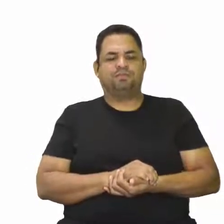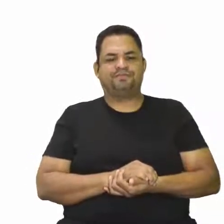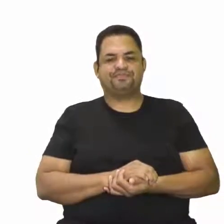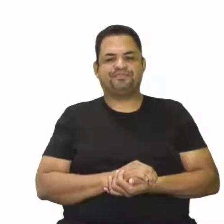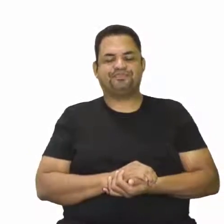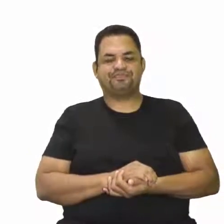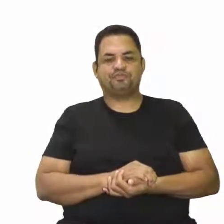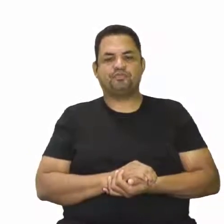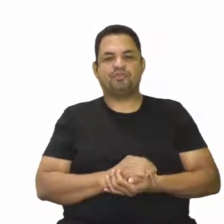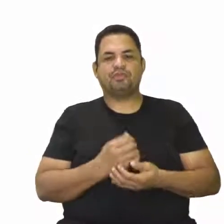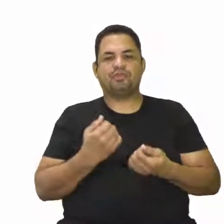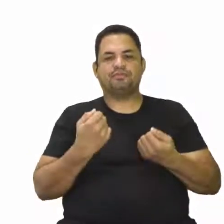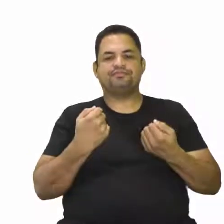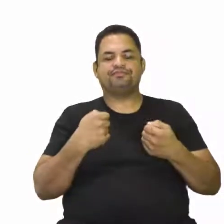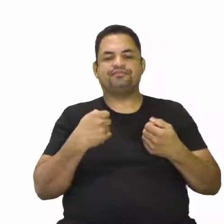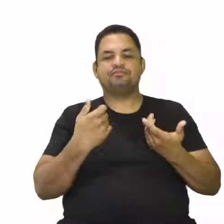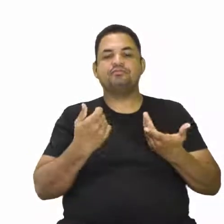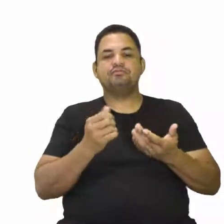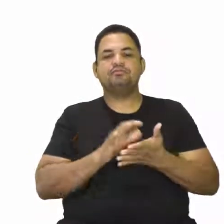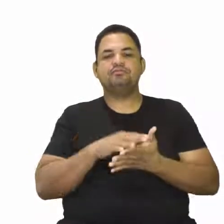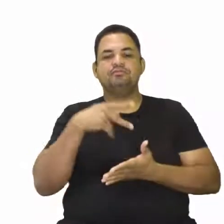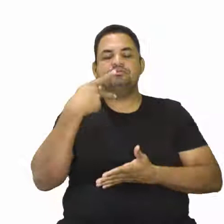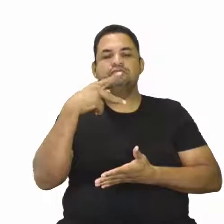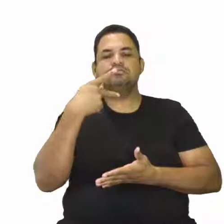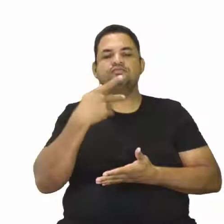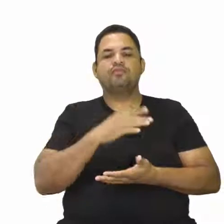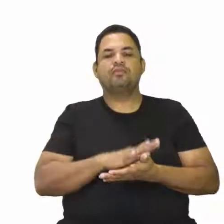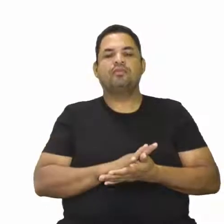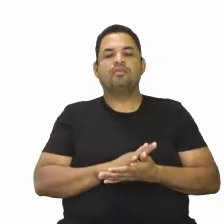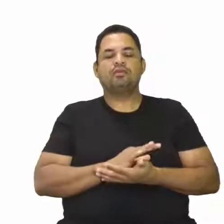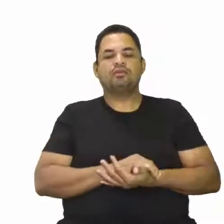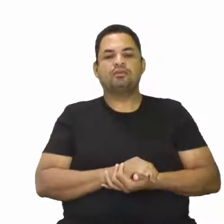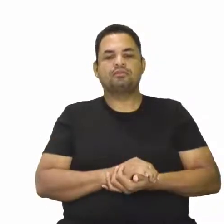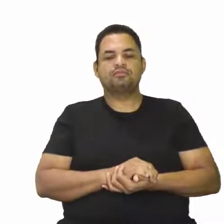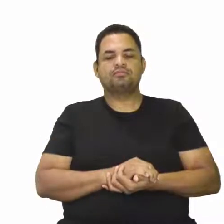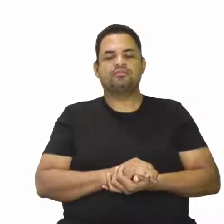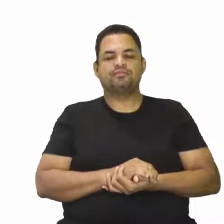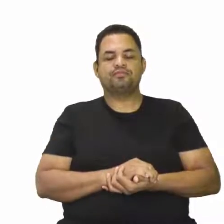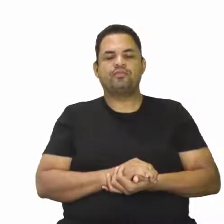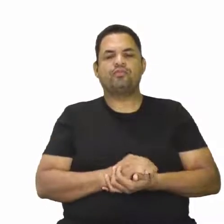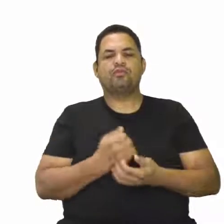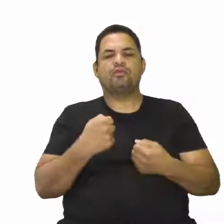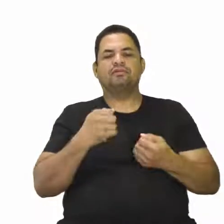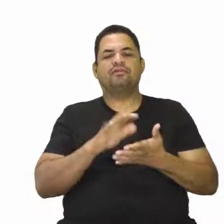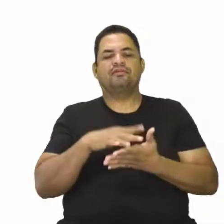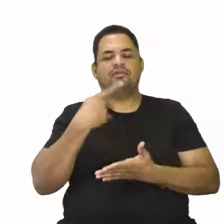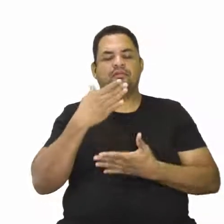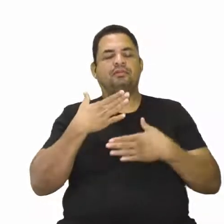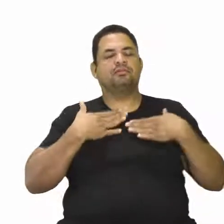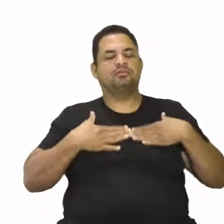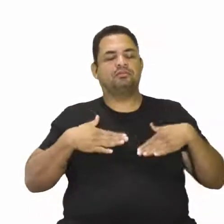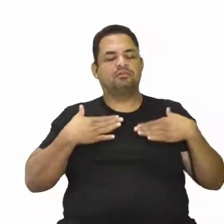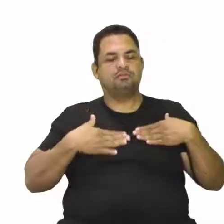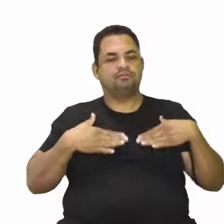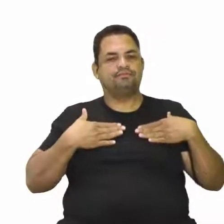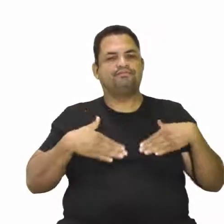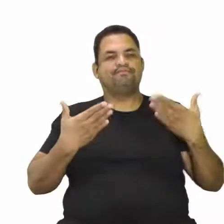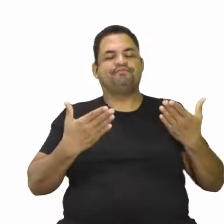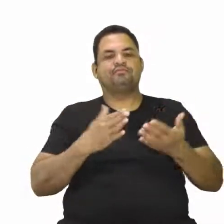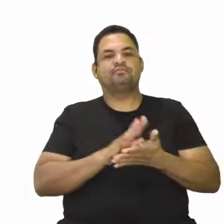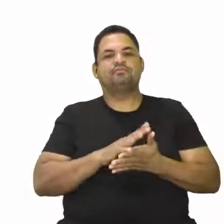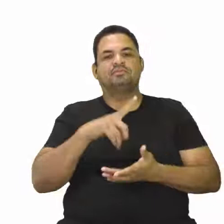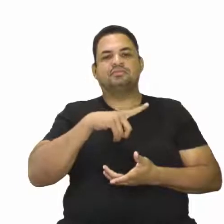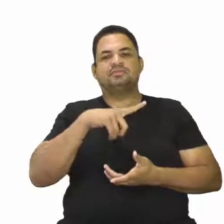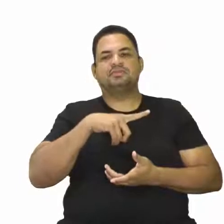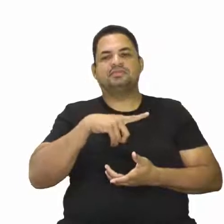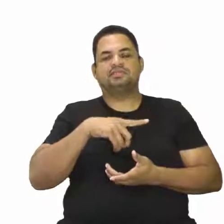Puedes hablar más despacio? Pode falar mais devagar? Temos também